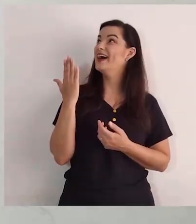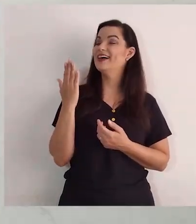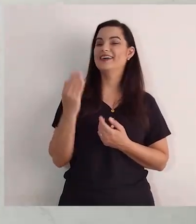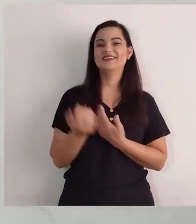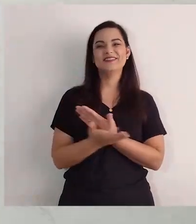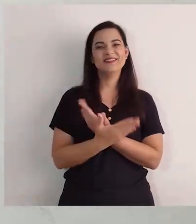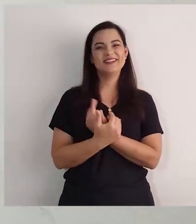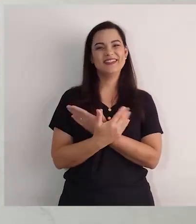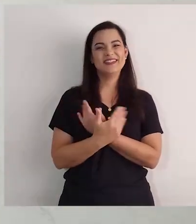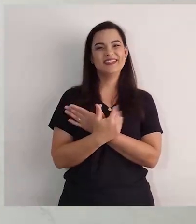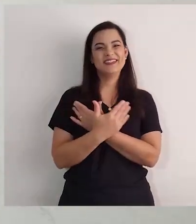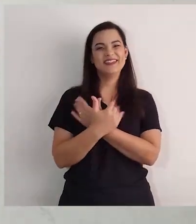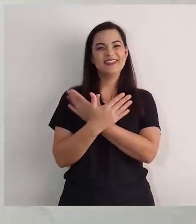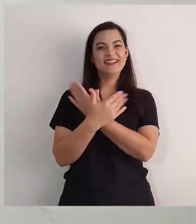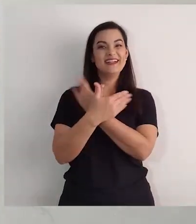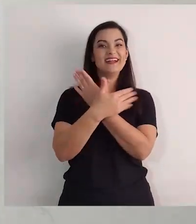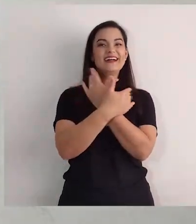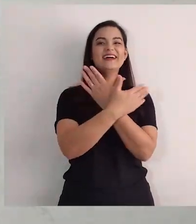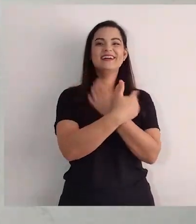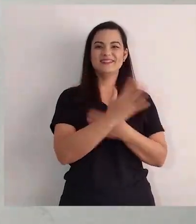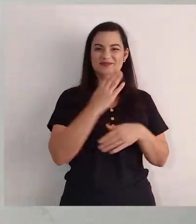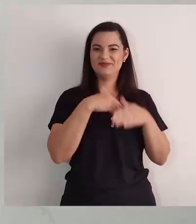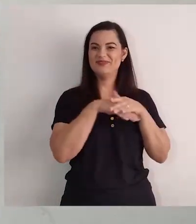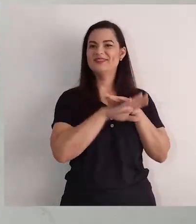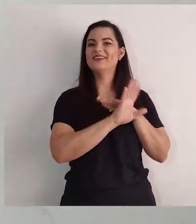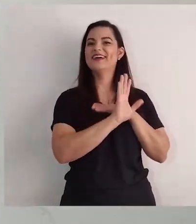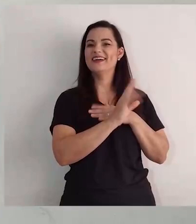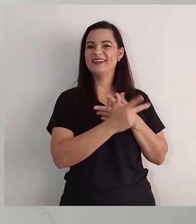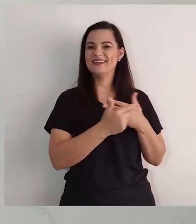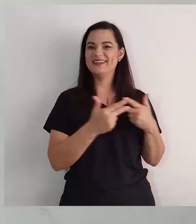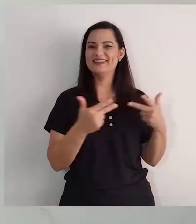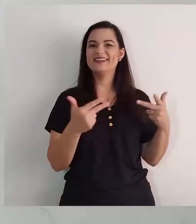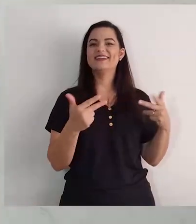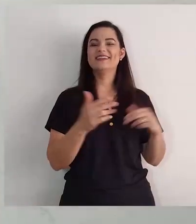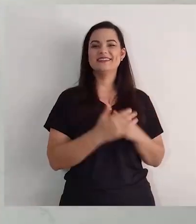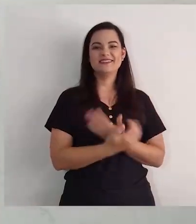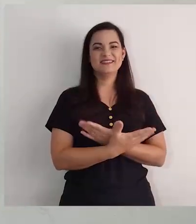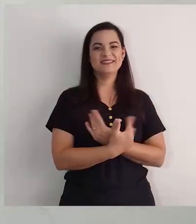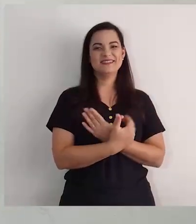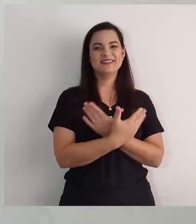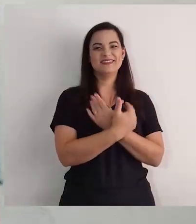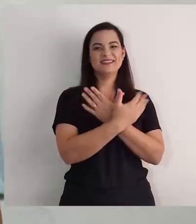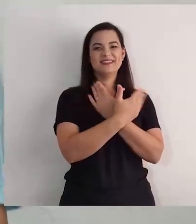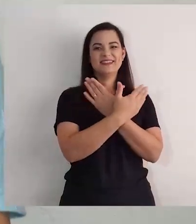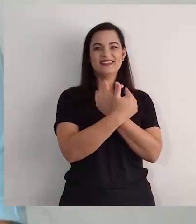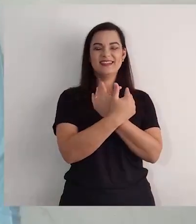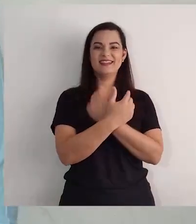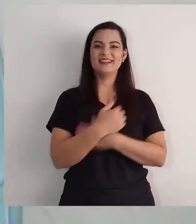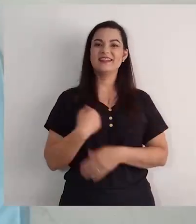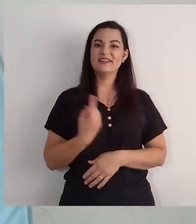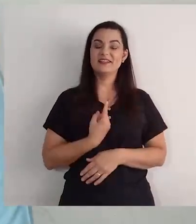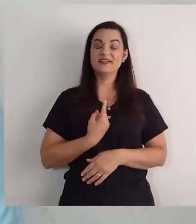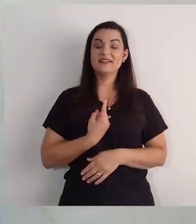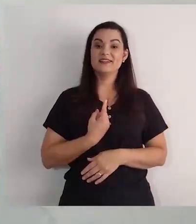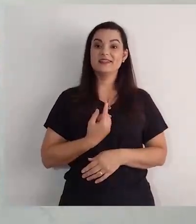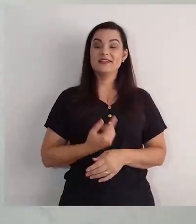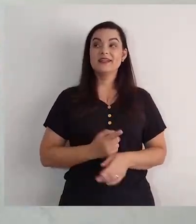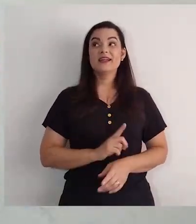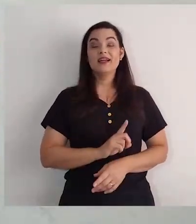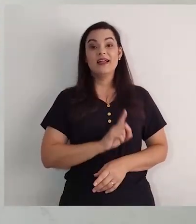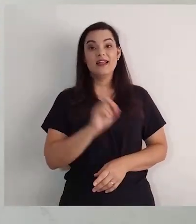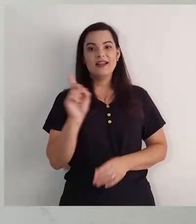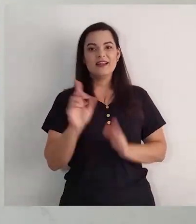Eu guardei elas aqui comigo. As nossas borboletas. Que lá na história